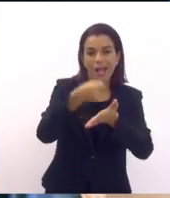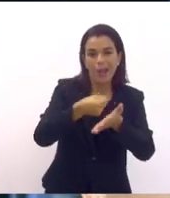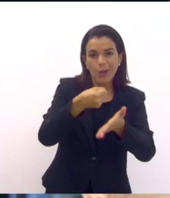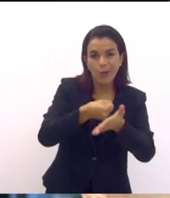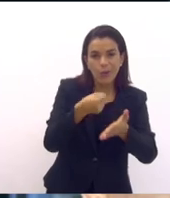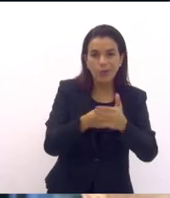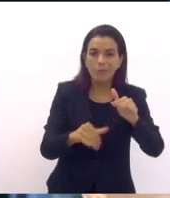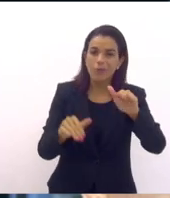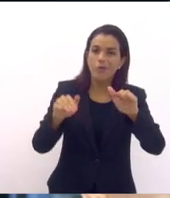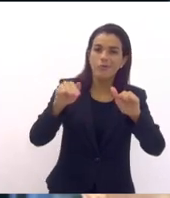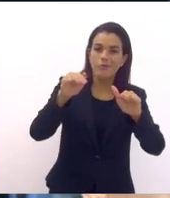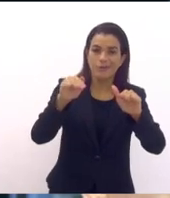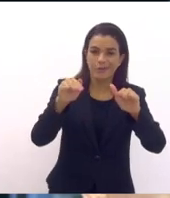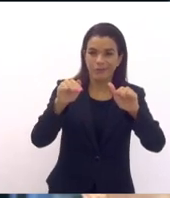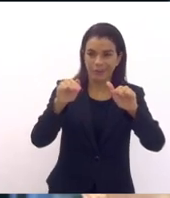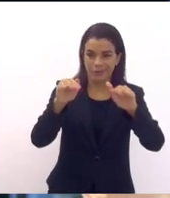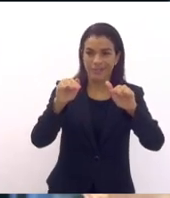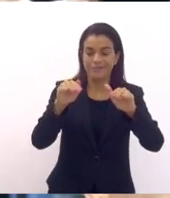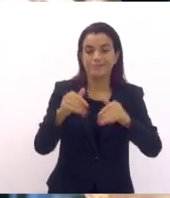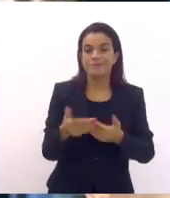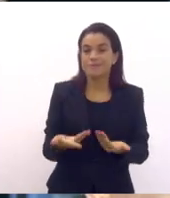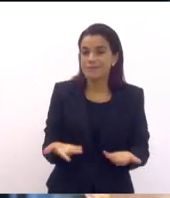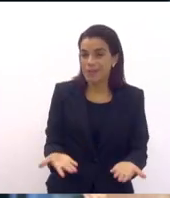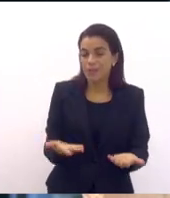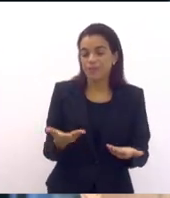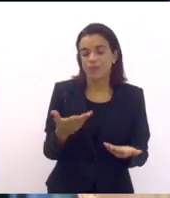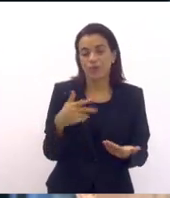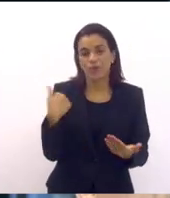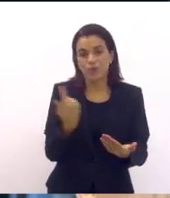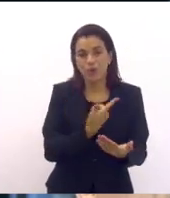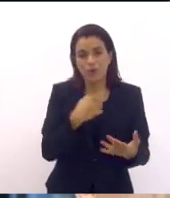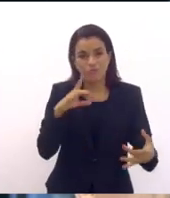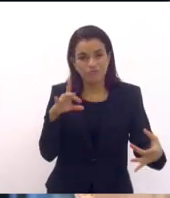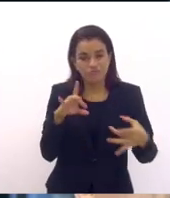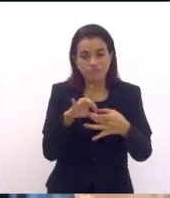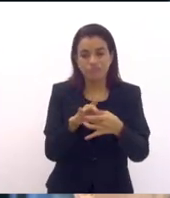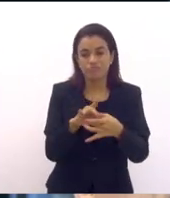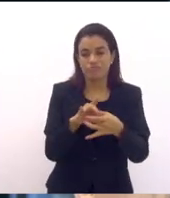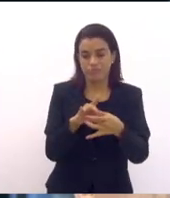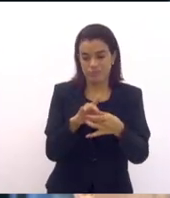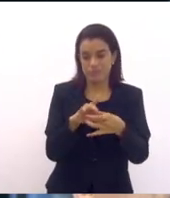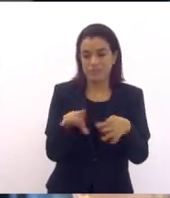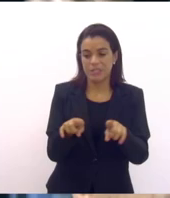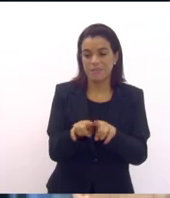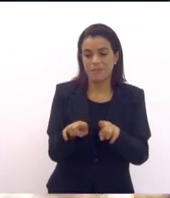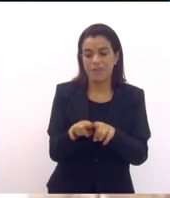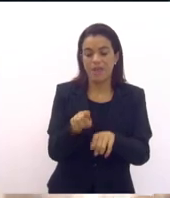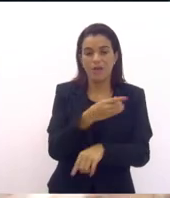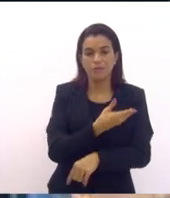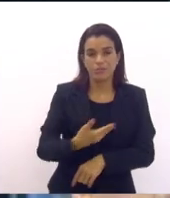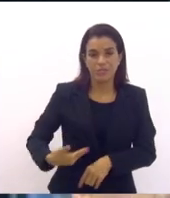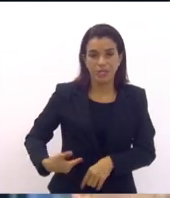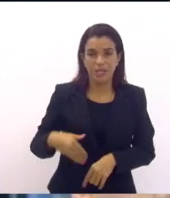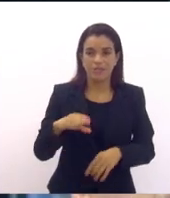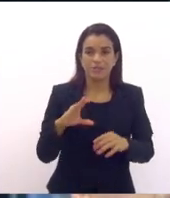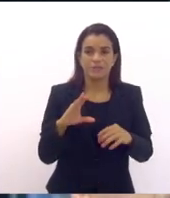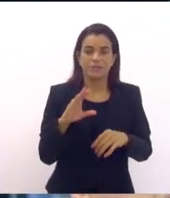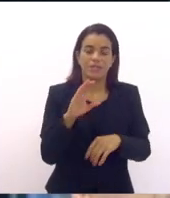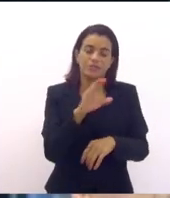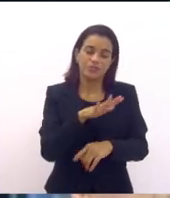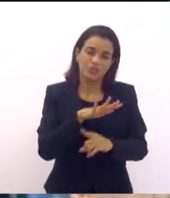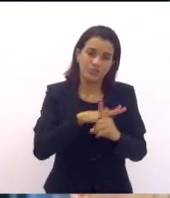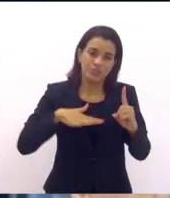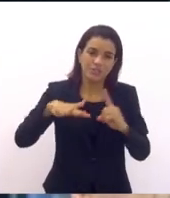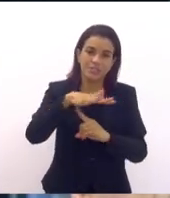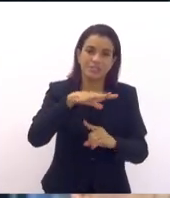nossa cidade no nosso Estado então acho que quando nós nos unimos a isso nós nos unimos também ao estado e a sociedade civil organizada